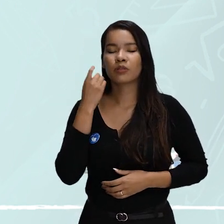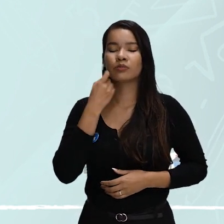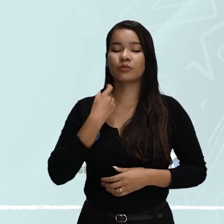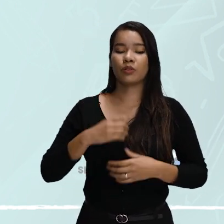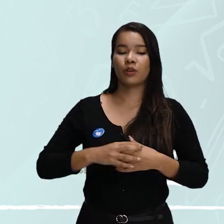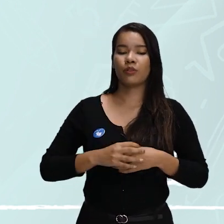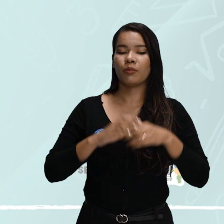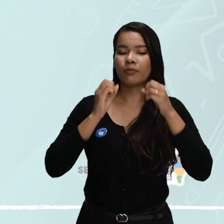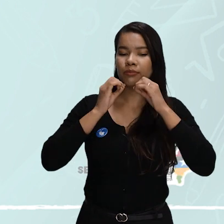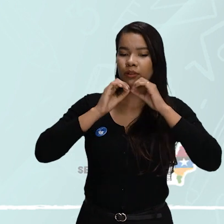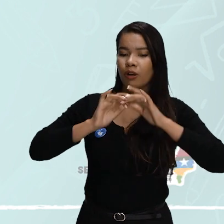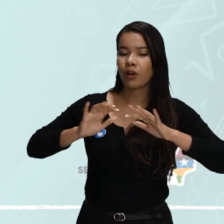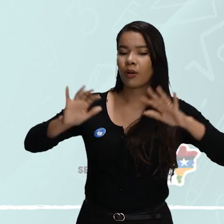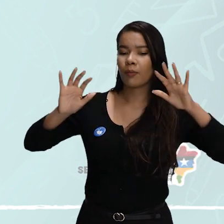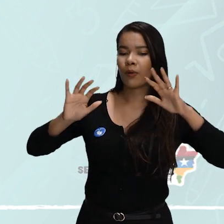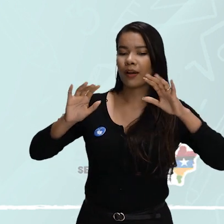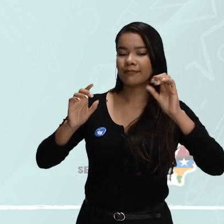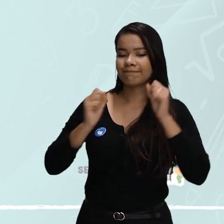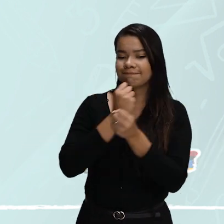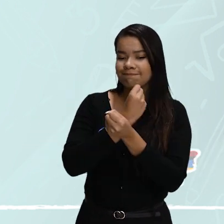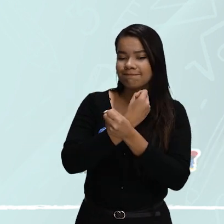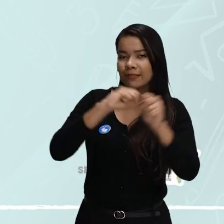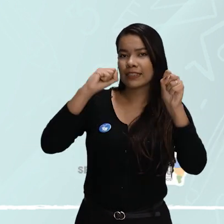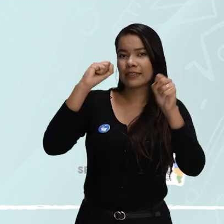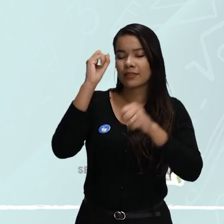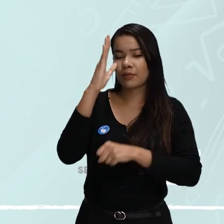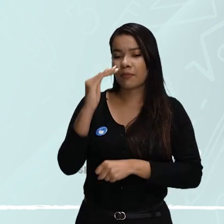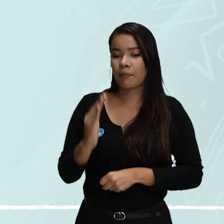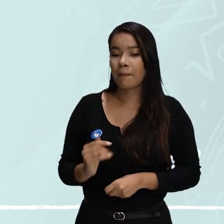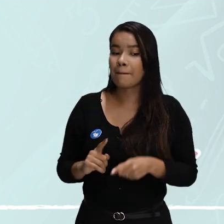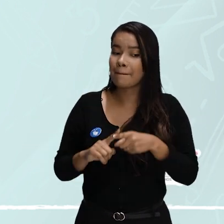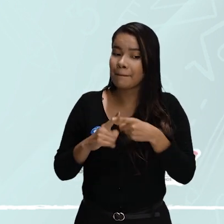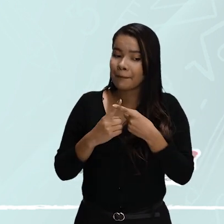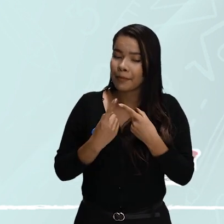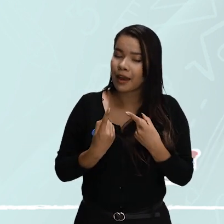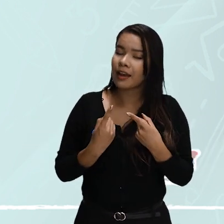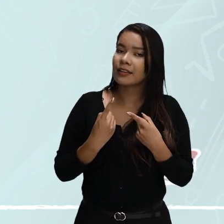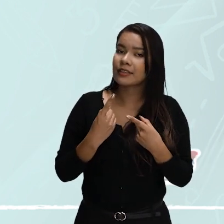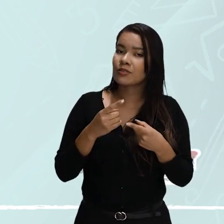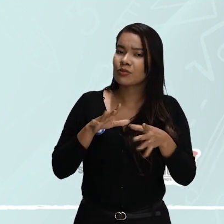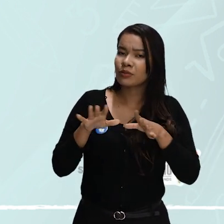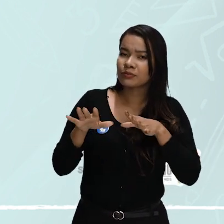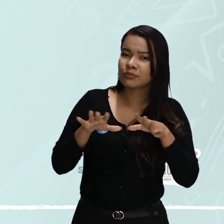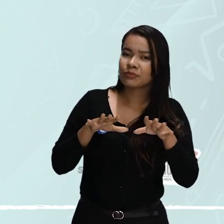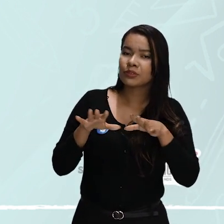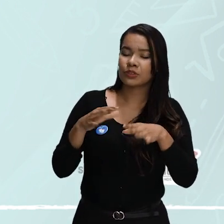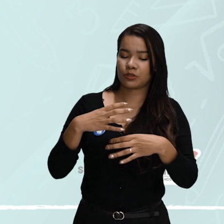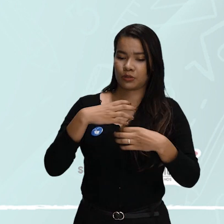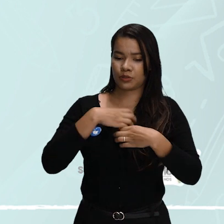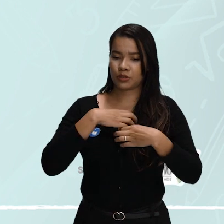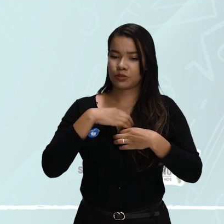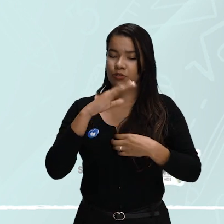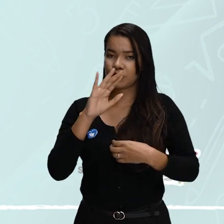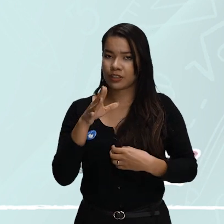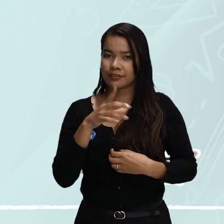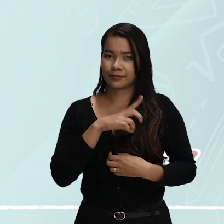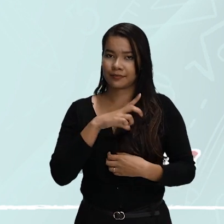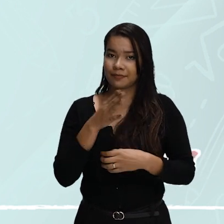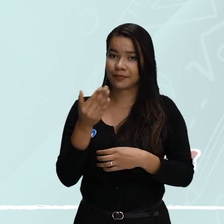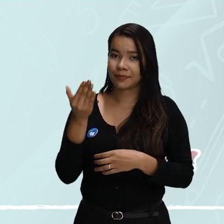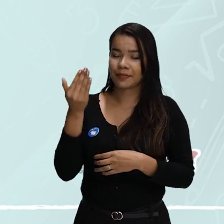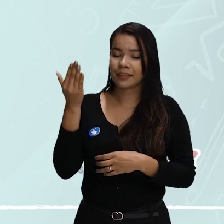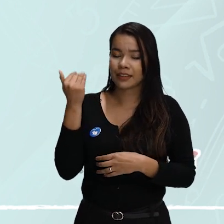independência. Mas esse clima de independência já havia sido fomentado um pouco antes. E